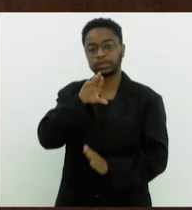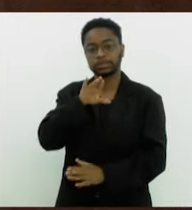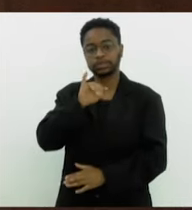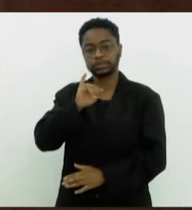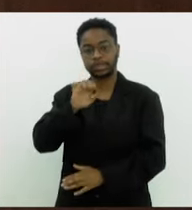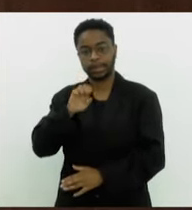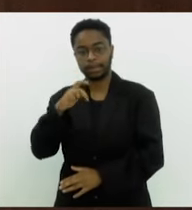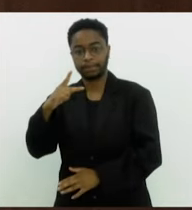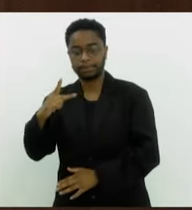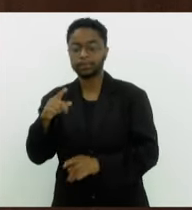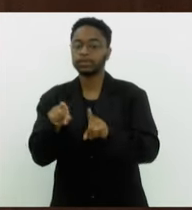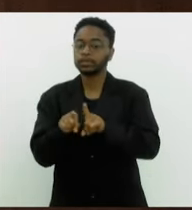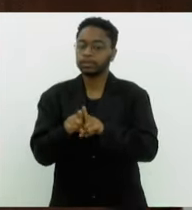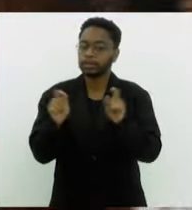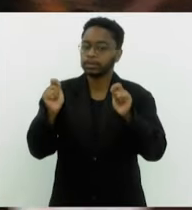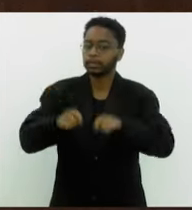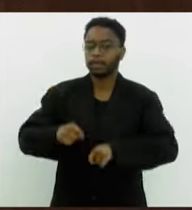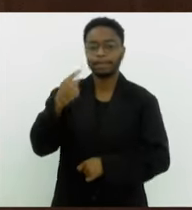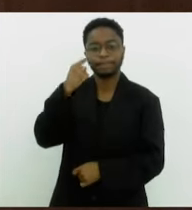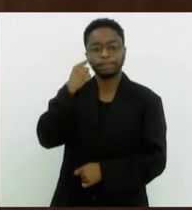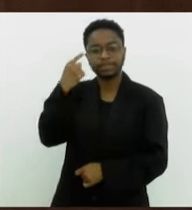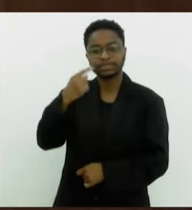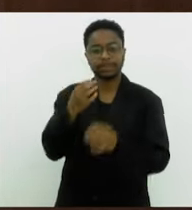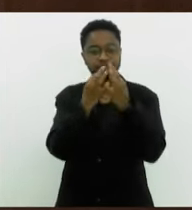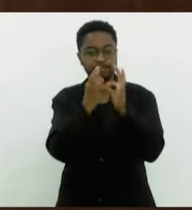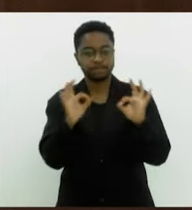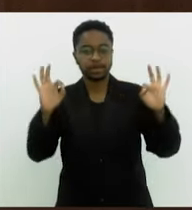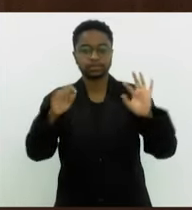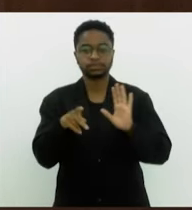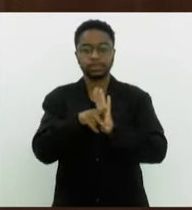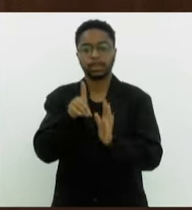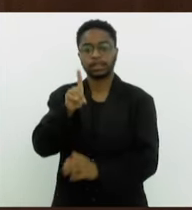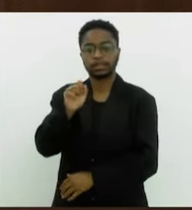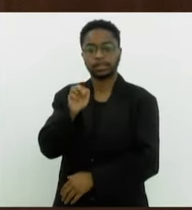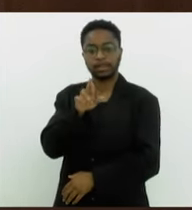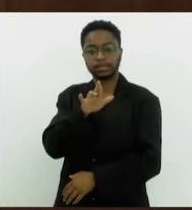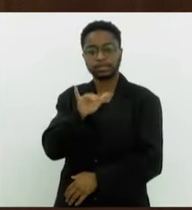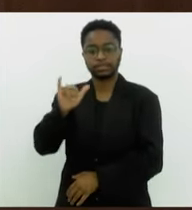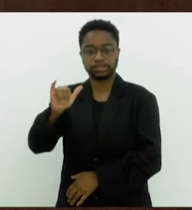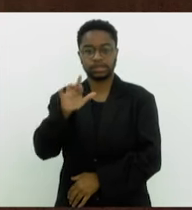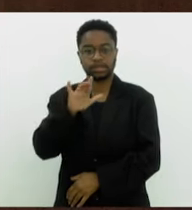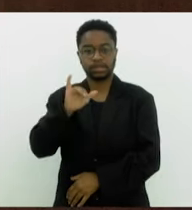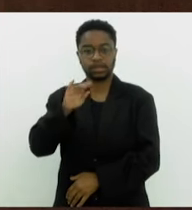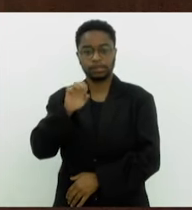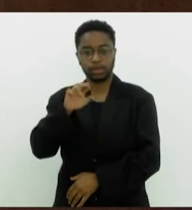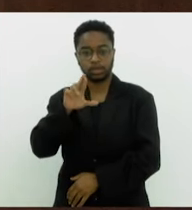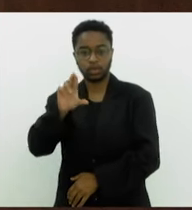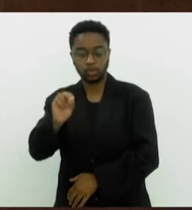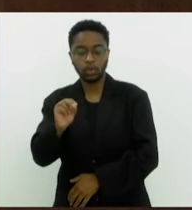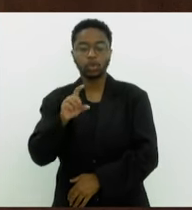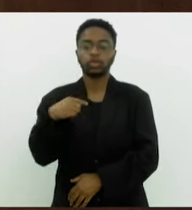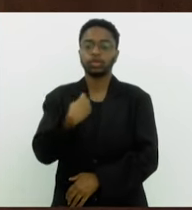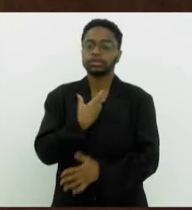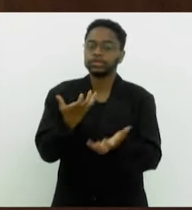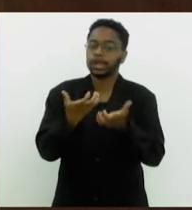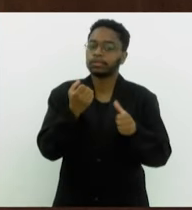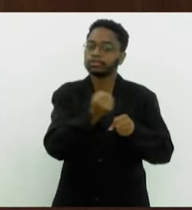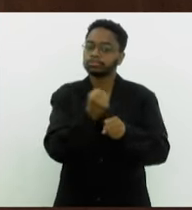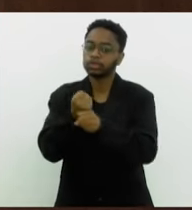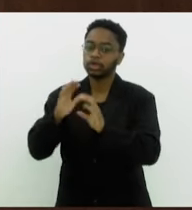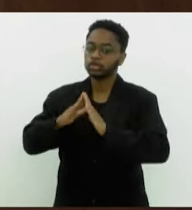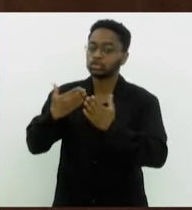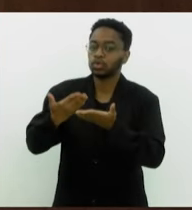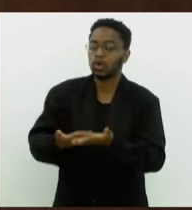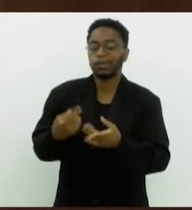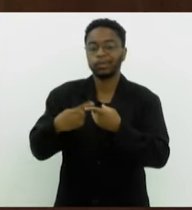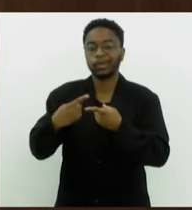pensar aqui na frase antológica de Darcy Ribeiro, vamos construir escola para não construir presídios. Na